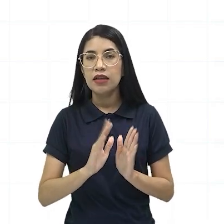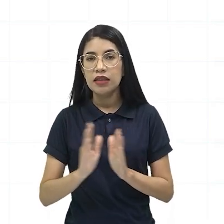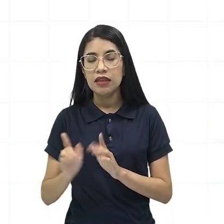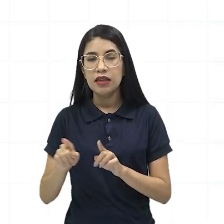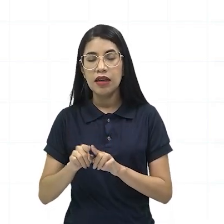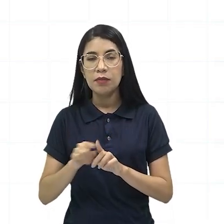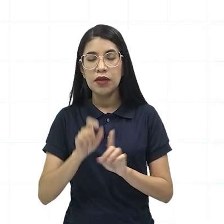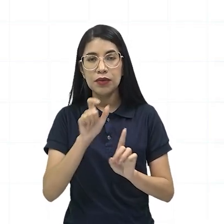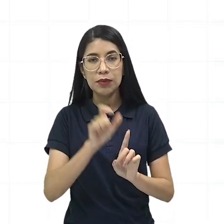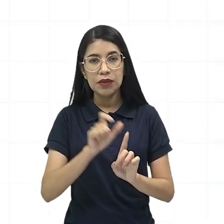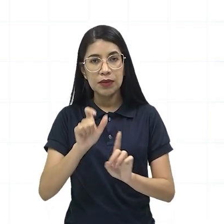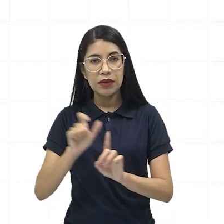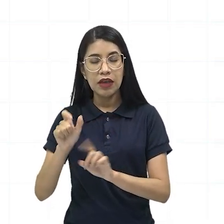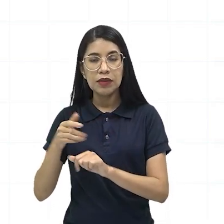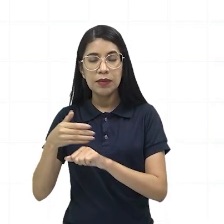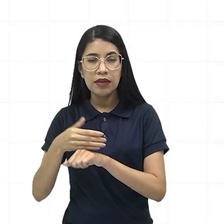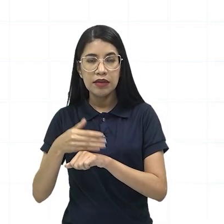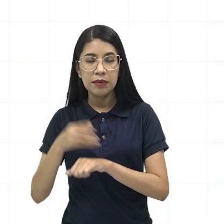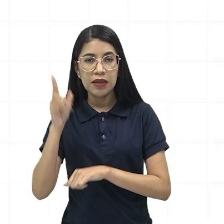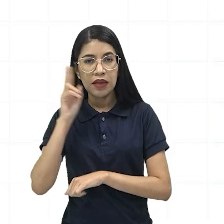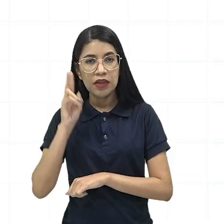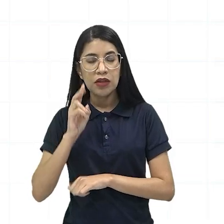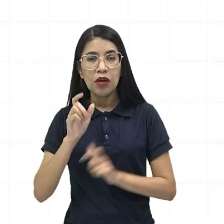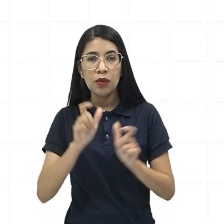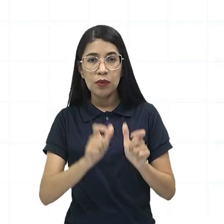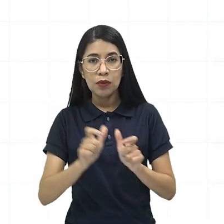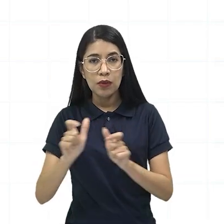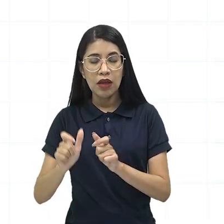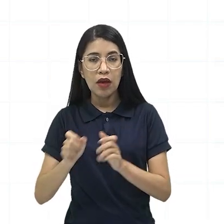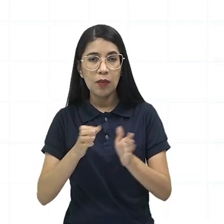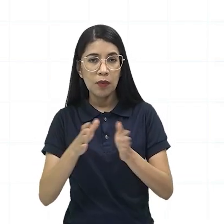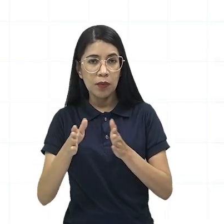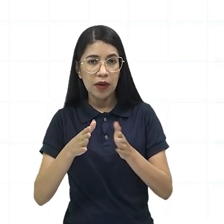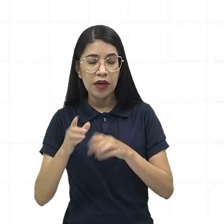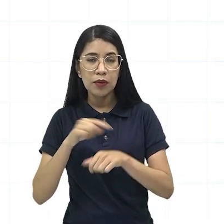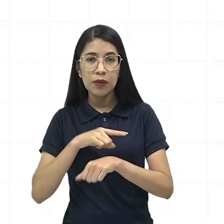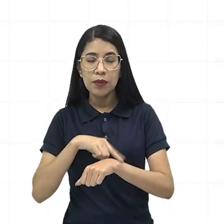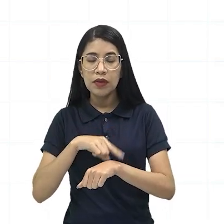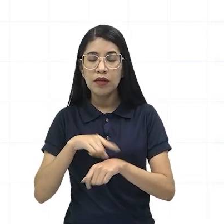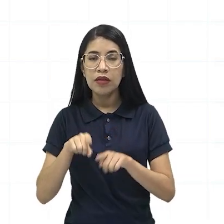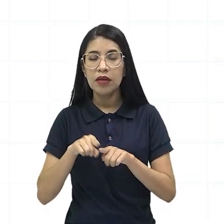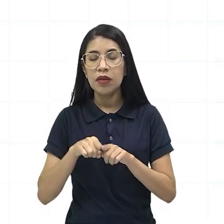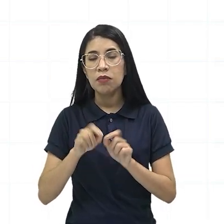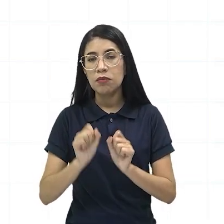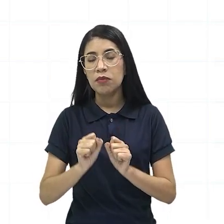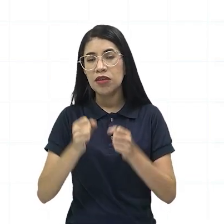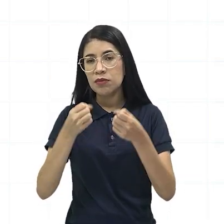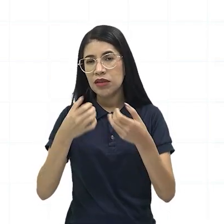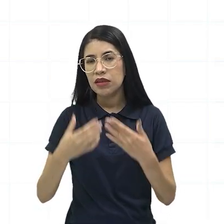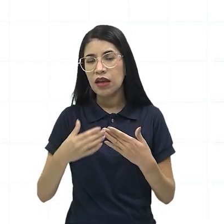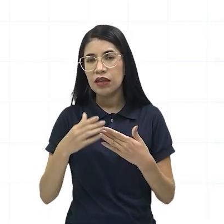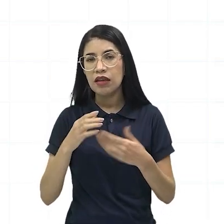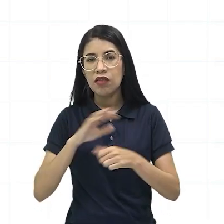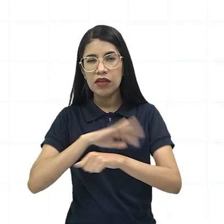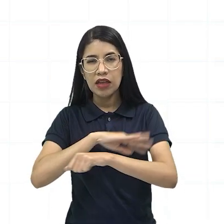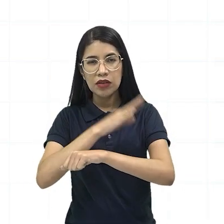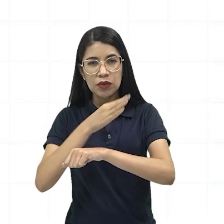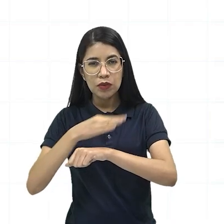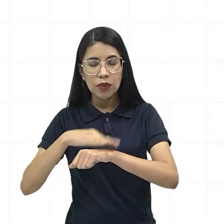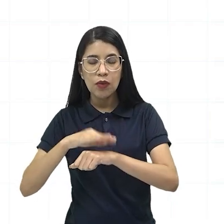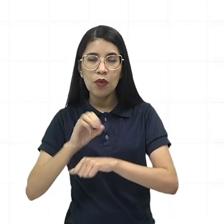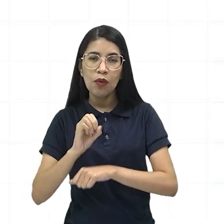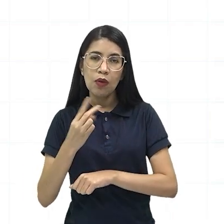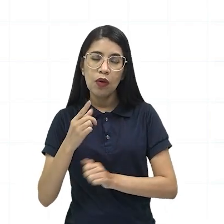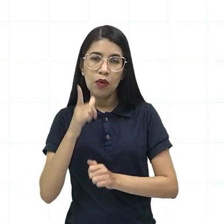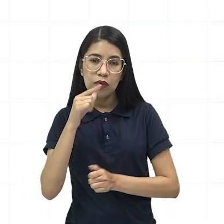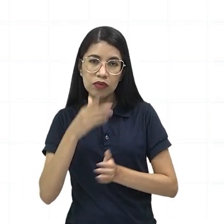personagens envolvidos, essa identificação de espaço em tempo. Você pode falar que você estava subindo um rio, que você estava escalando uma montanha, tudo isso cabe